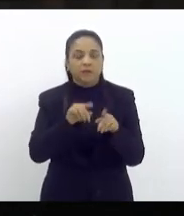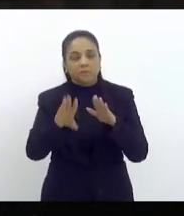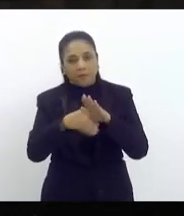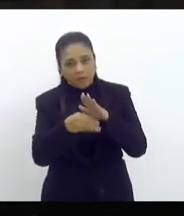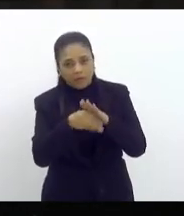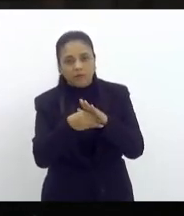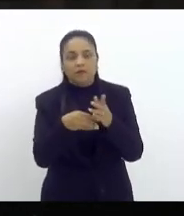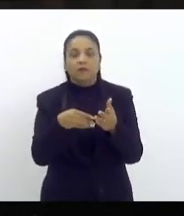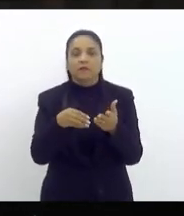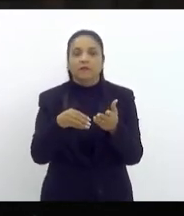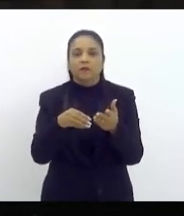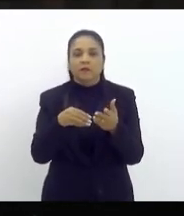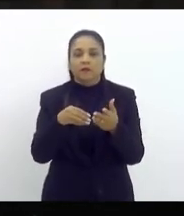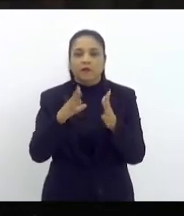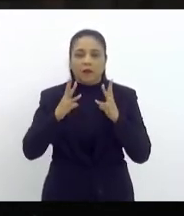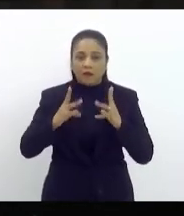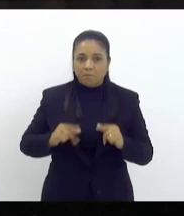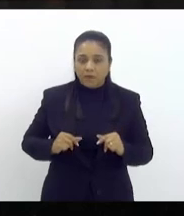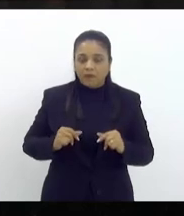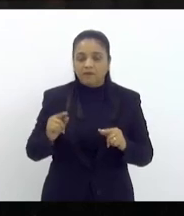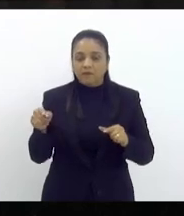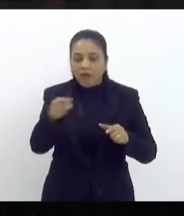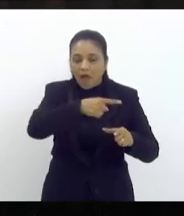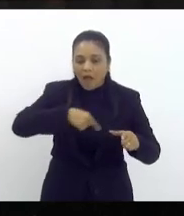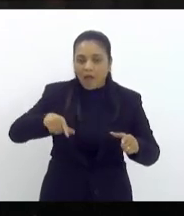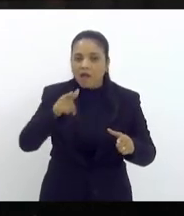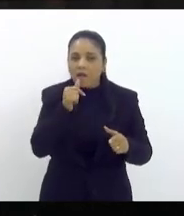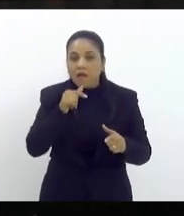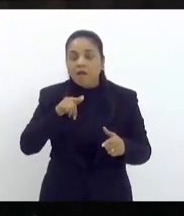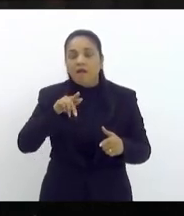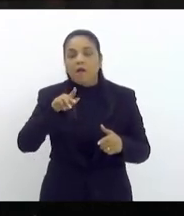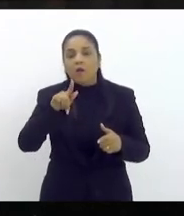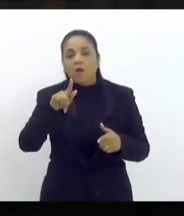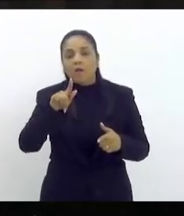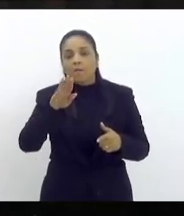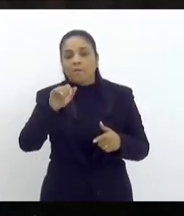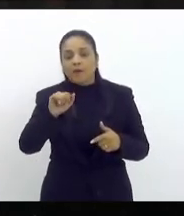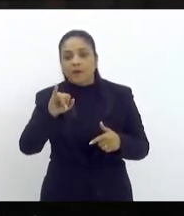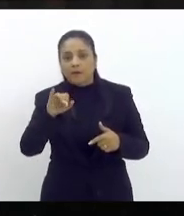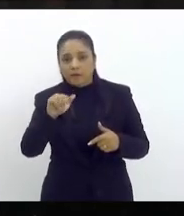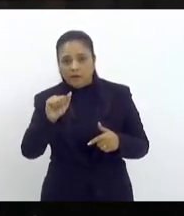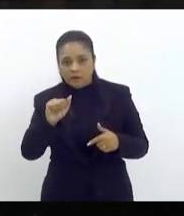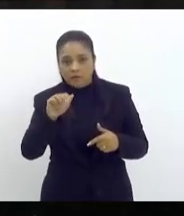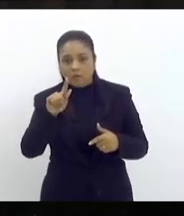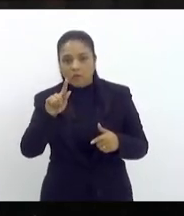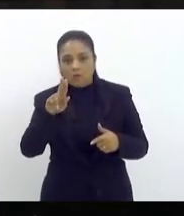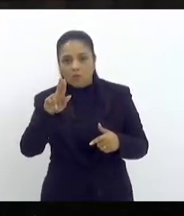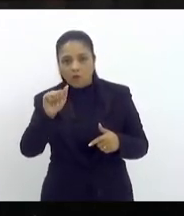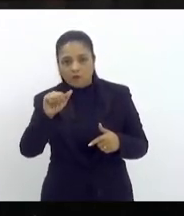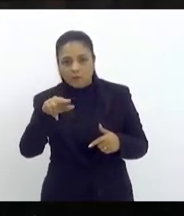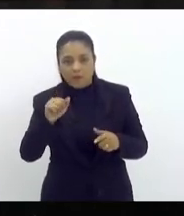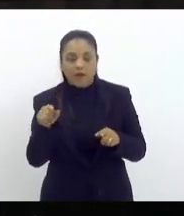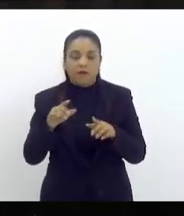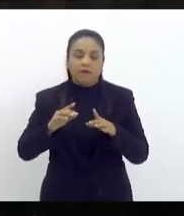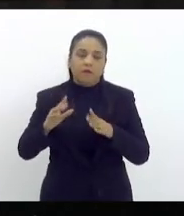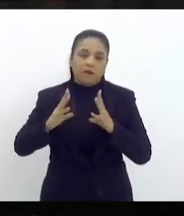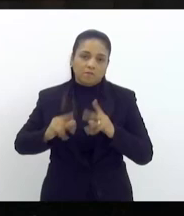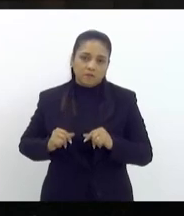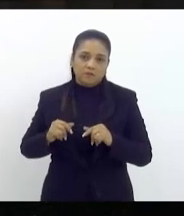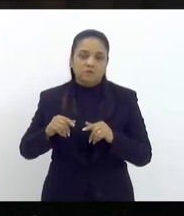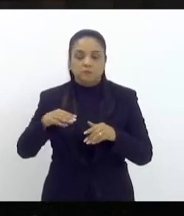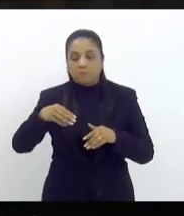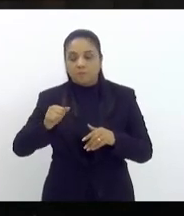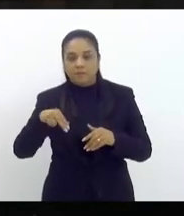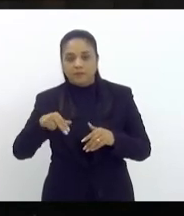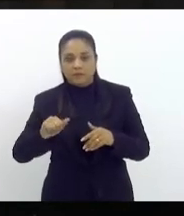a limpeza da baía de Guanabara e a importância dos mananciais fizemos emenda para tratar da